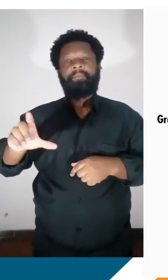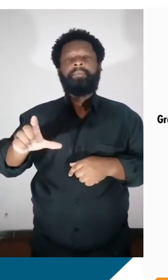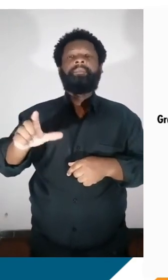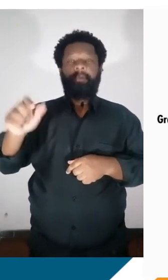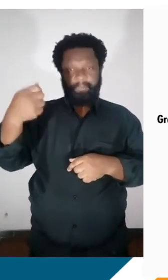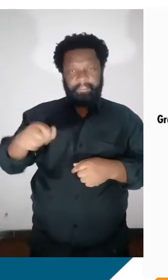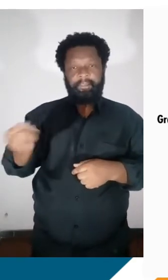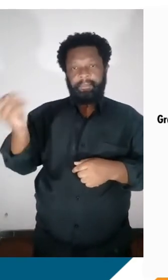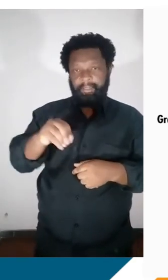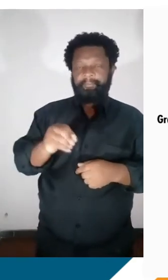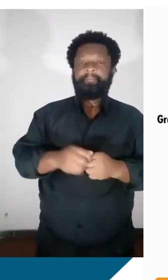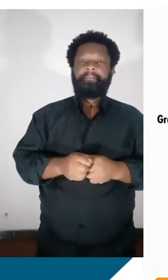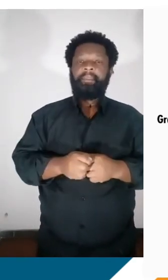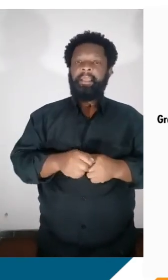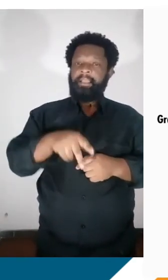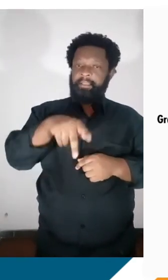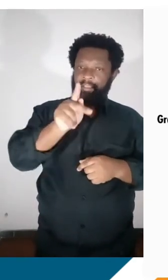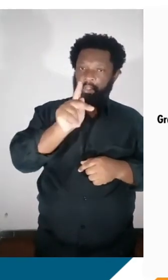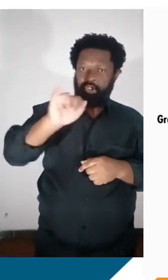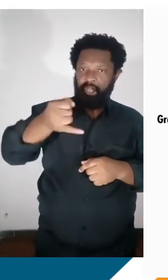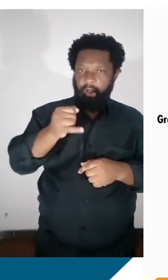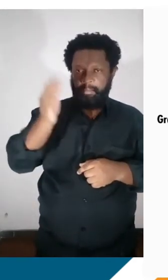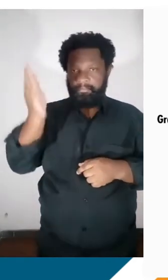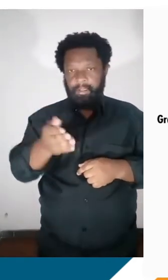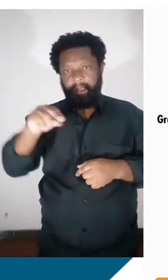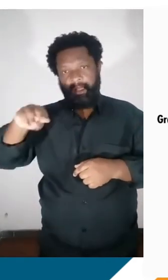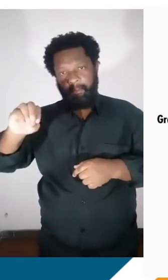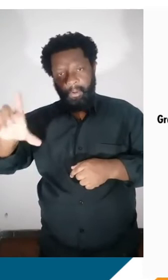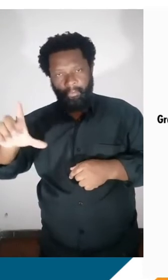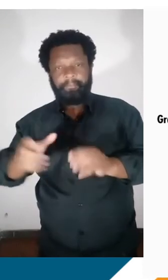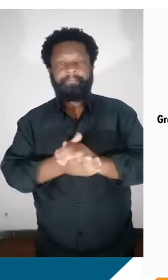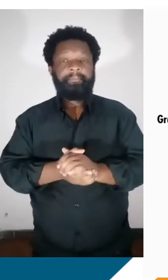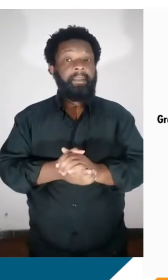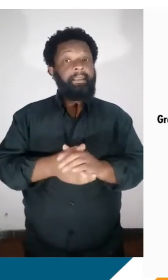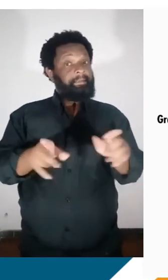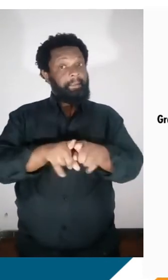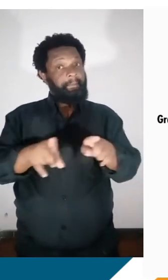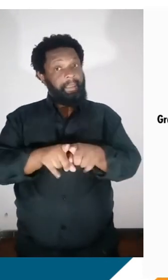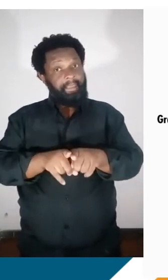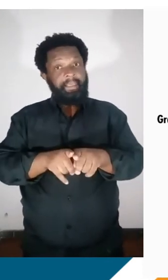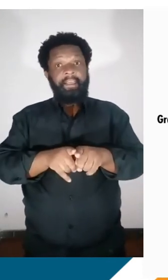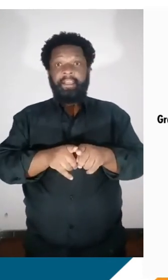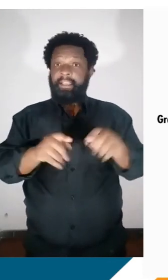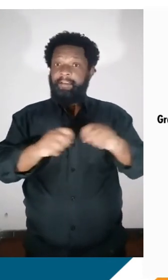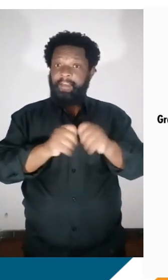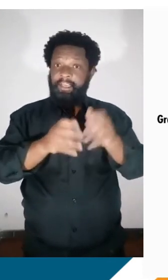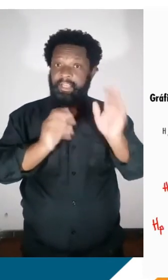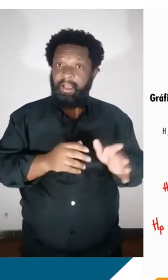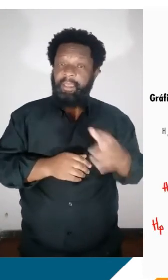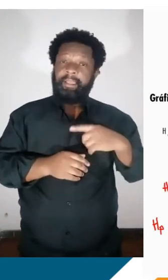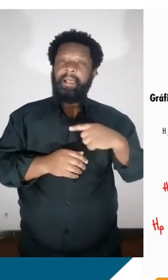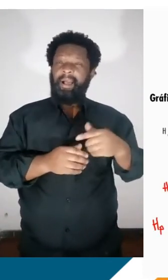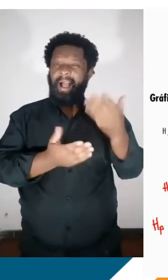kJ por mol, tá? E da mesma forma que a gente fez